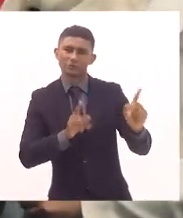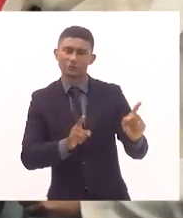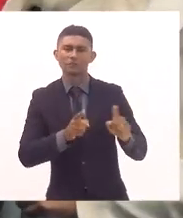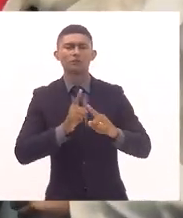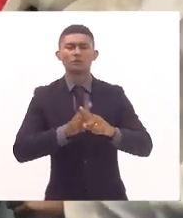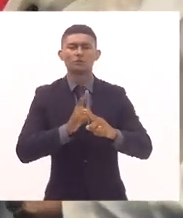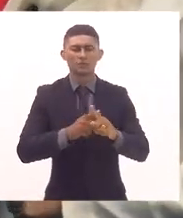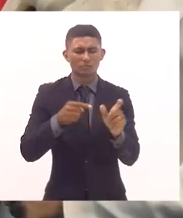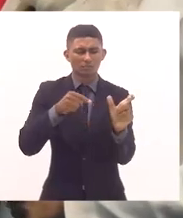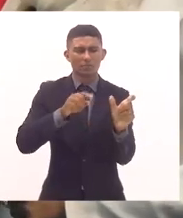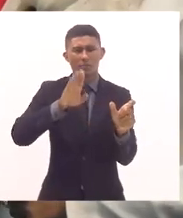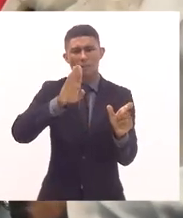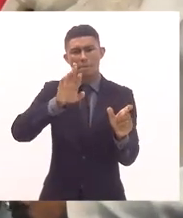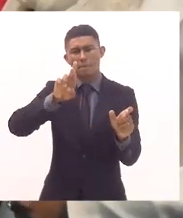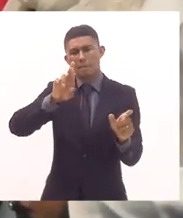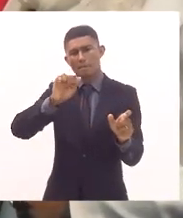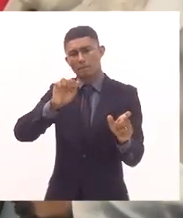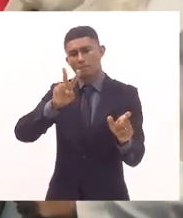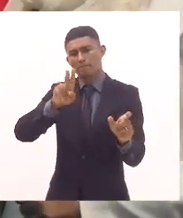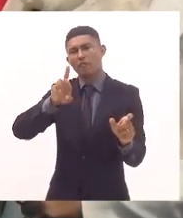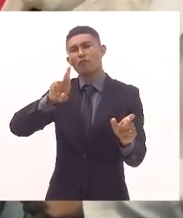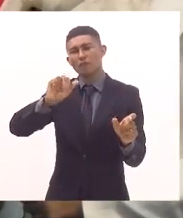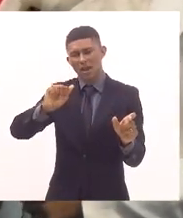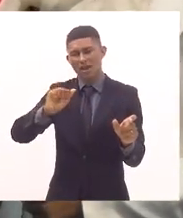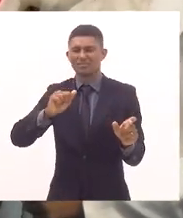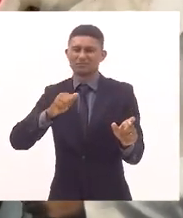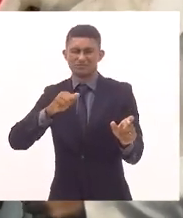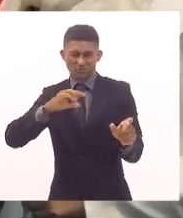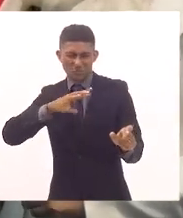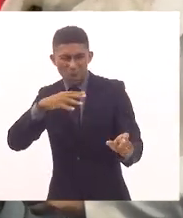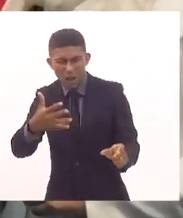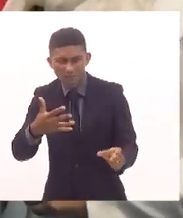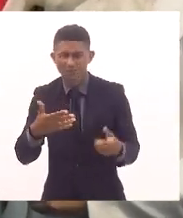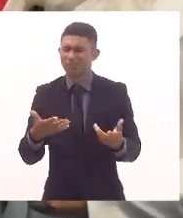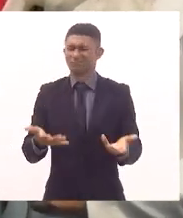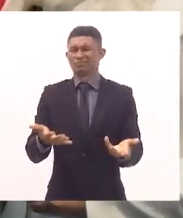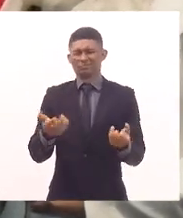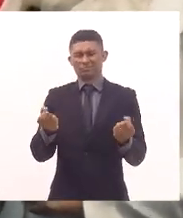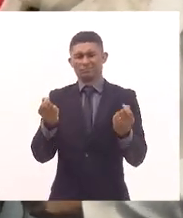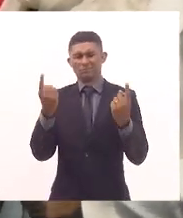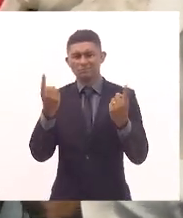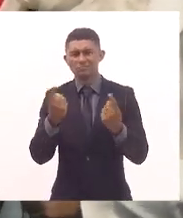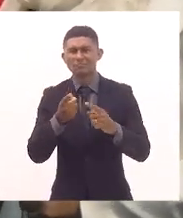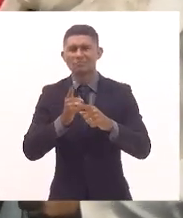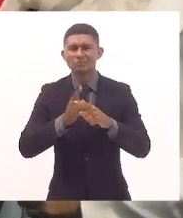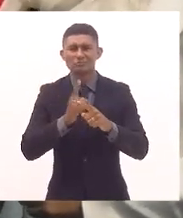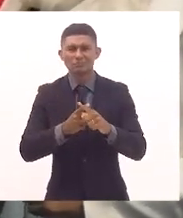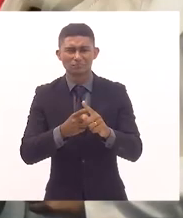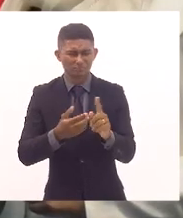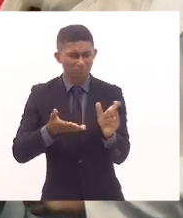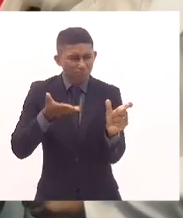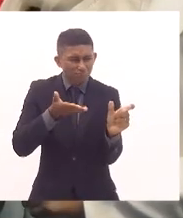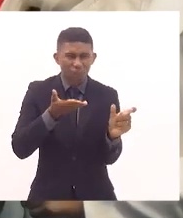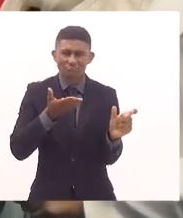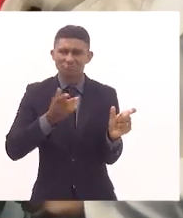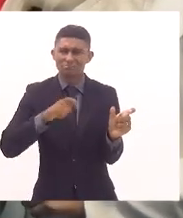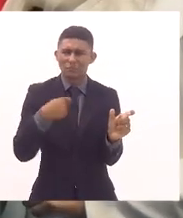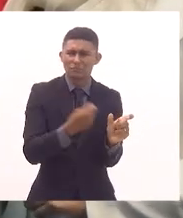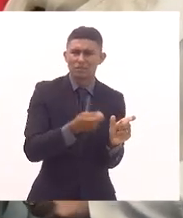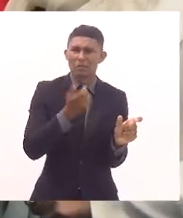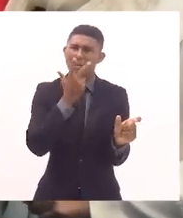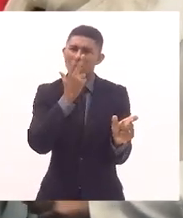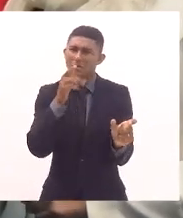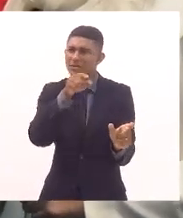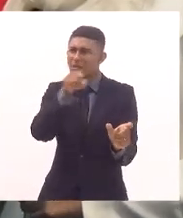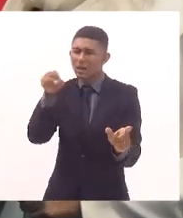bravura, porque, como a gente já explicou aqui, ele é um critério que, genericamente, empurra o